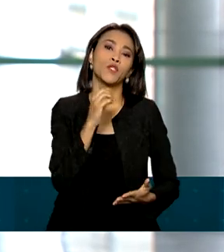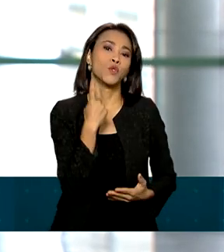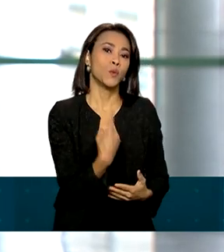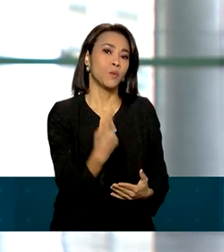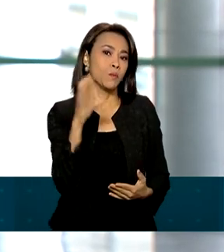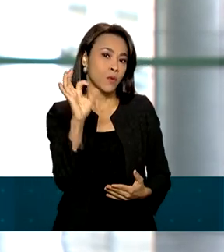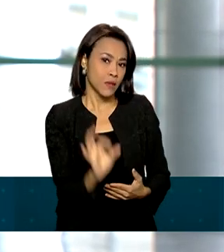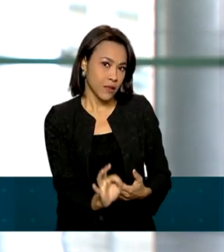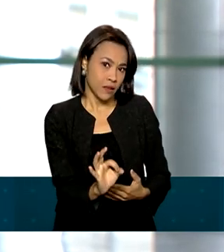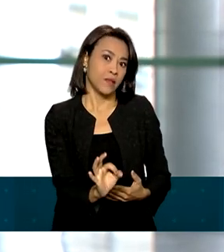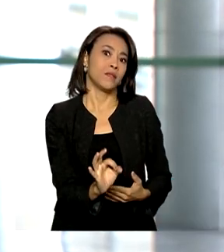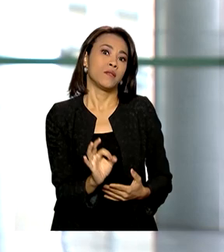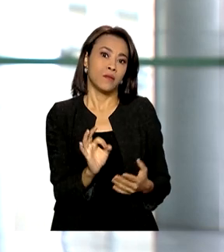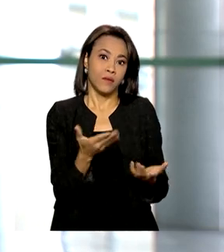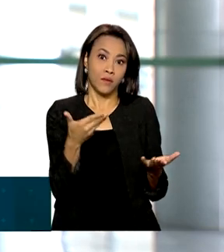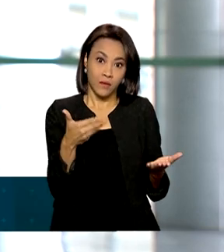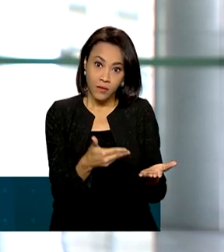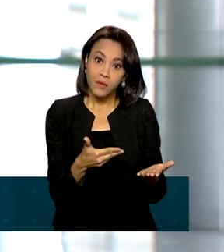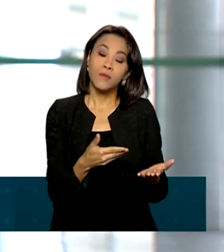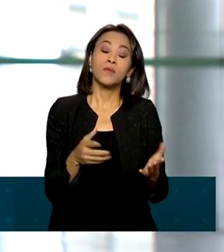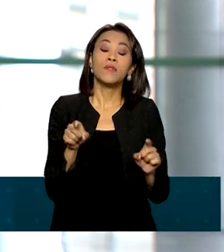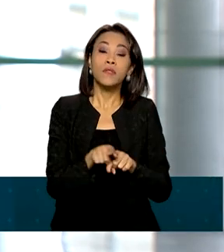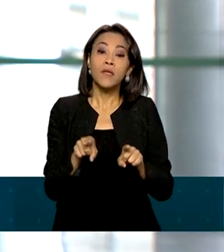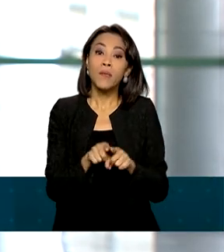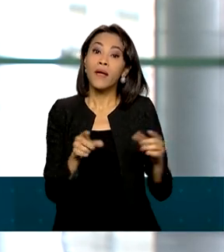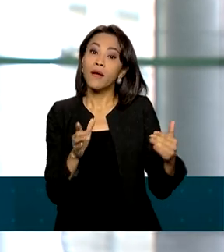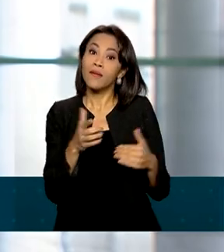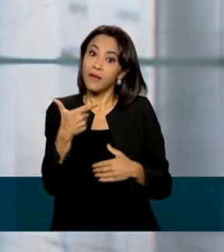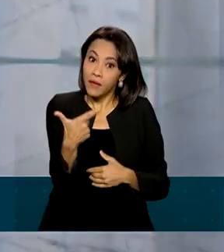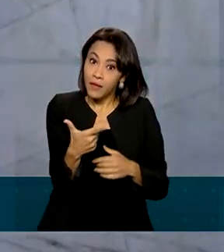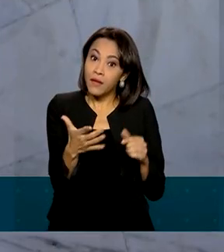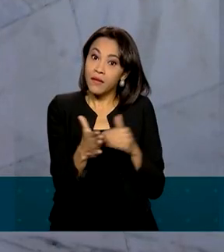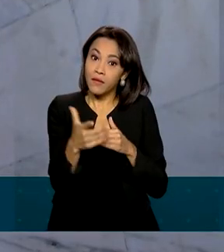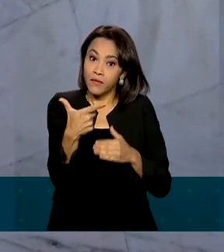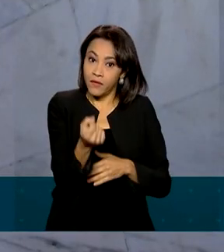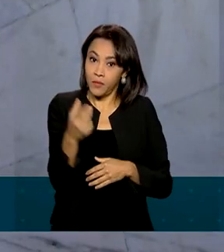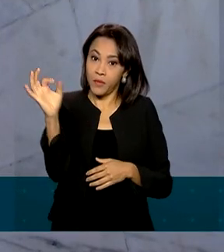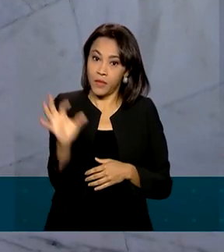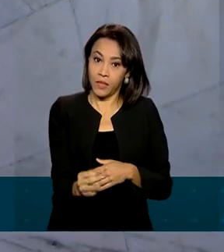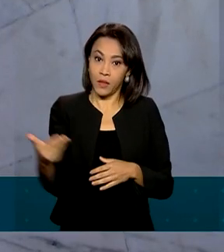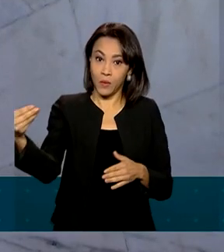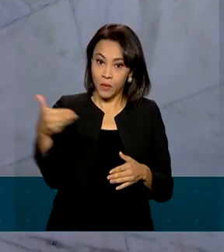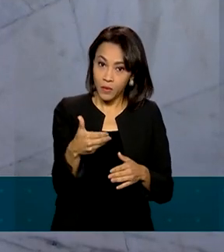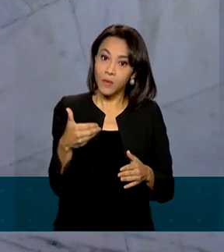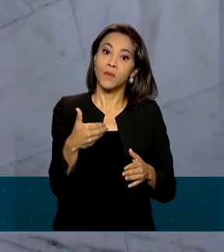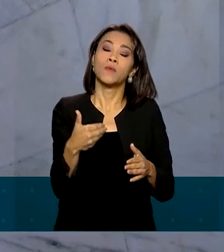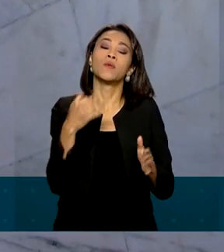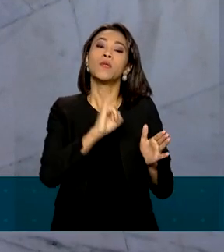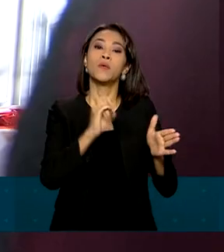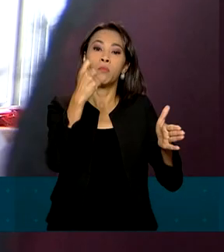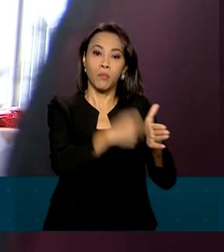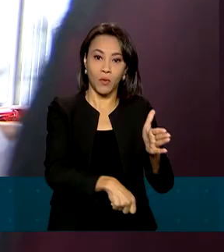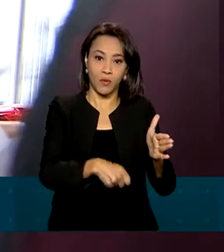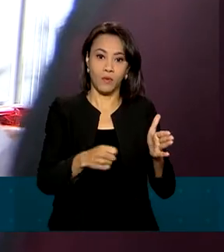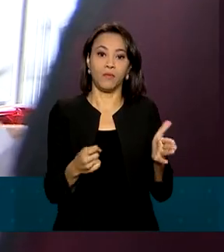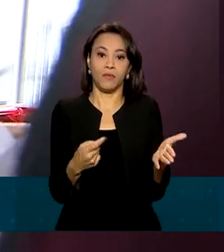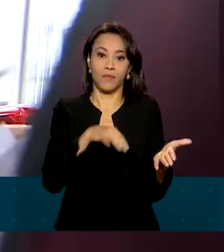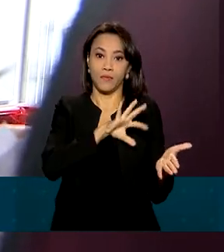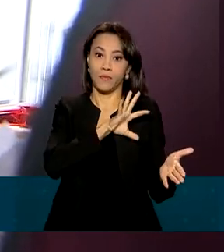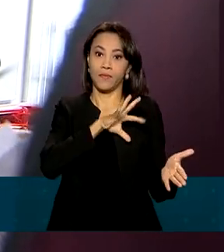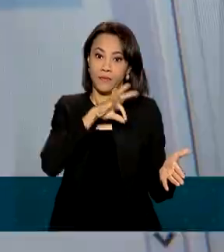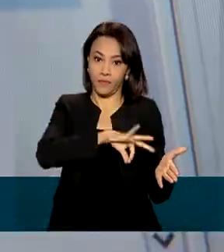sobre o valor devido limitado a vinte por cento do total do imposto de renda e até as 11 horas da manhã desta segunda-feira